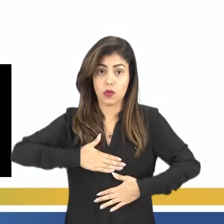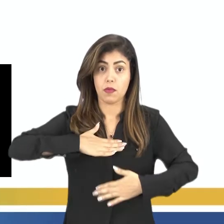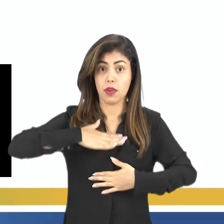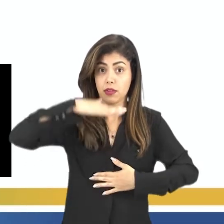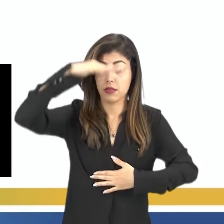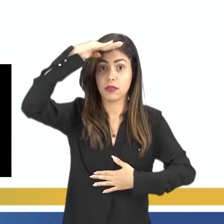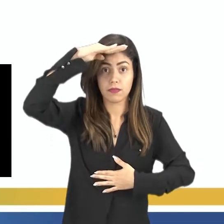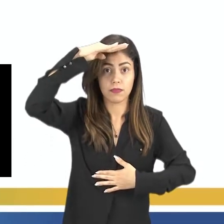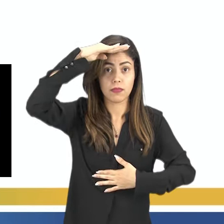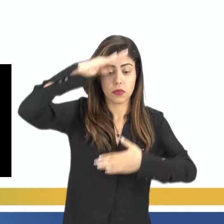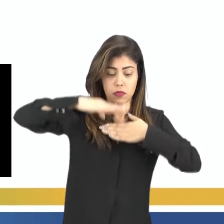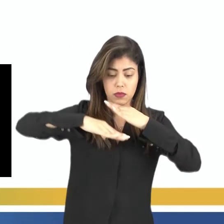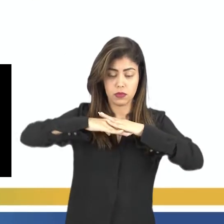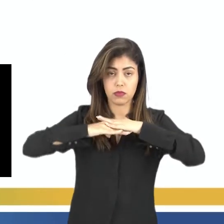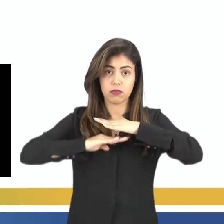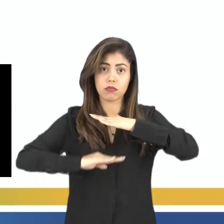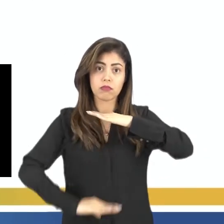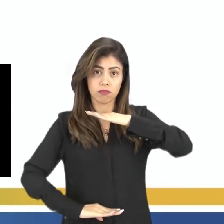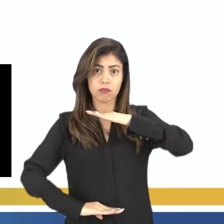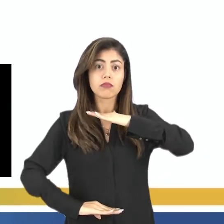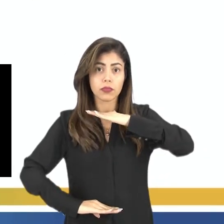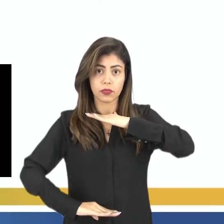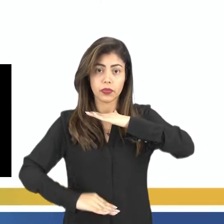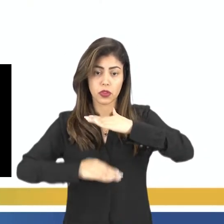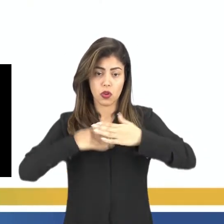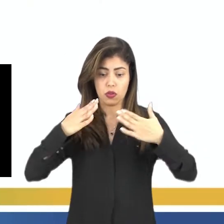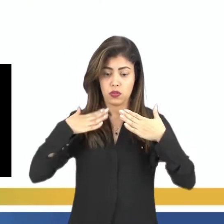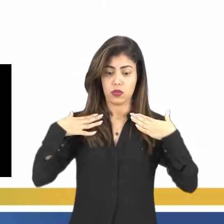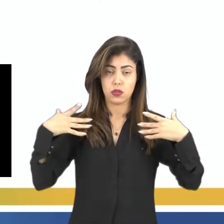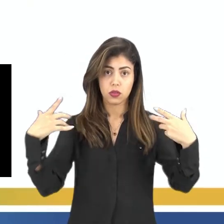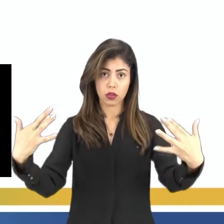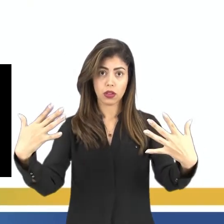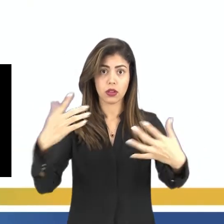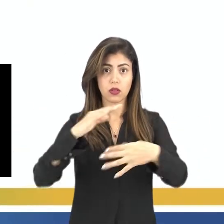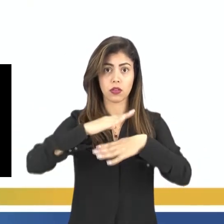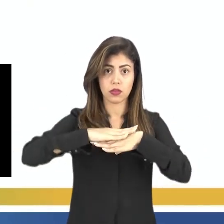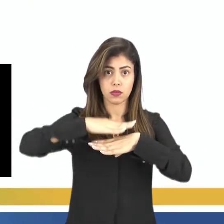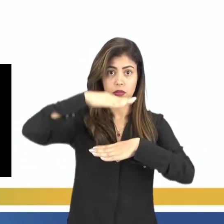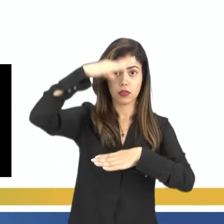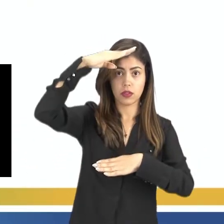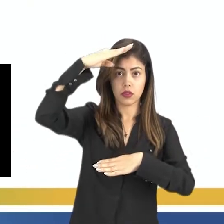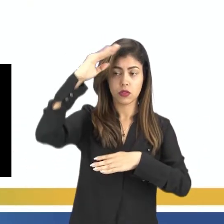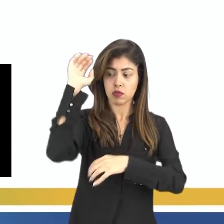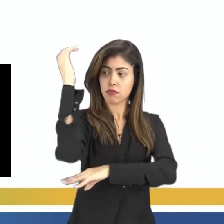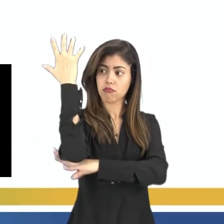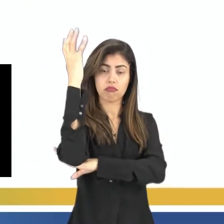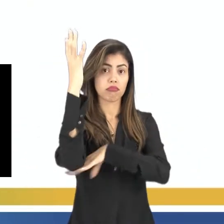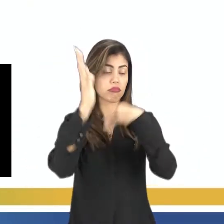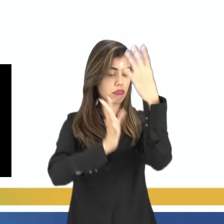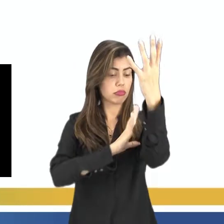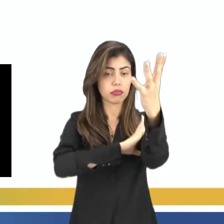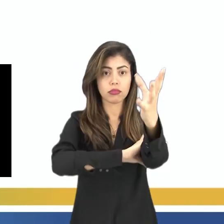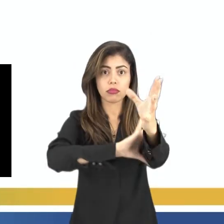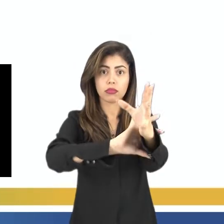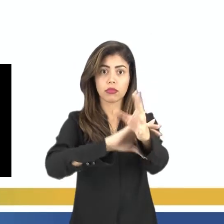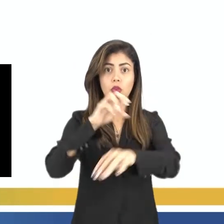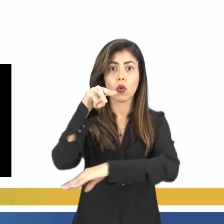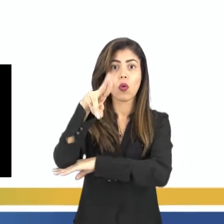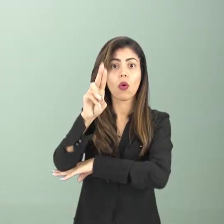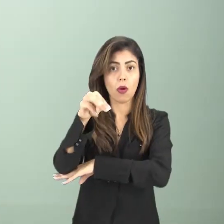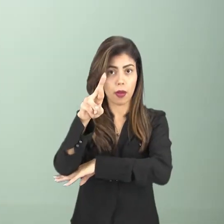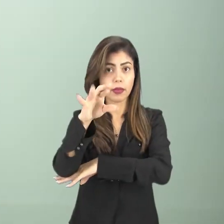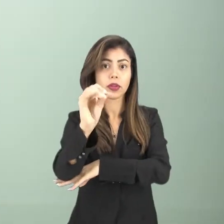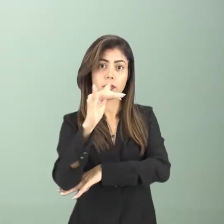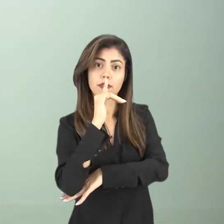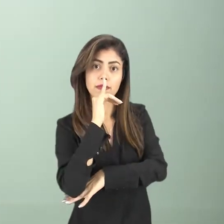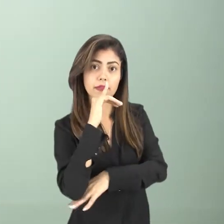e os membros inferiores. Os membros superiores vão ser formados pelos ossos do braço, como o húmero, né,